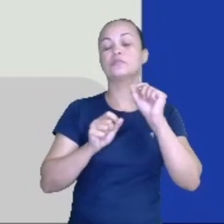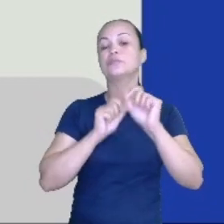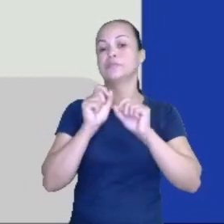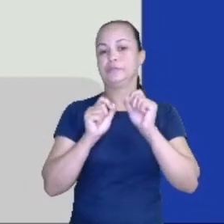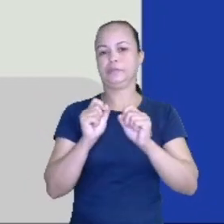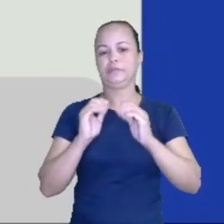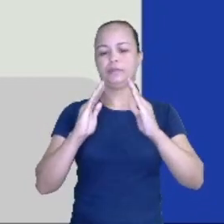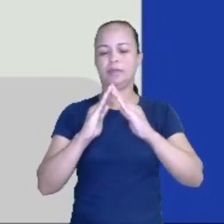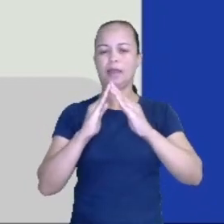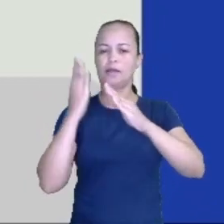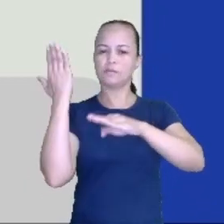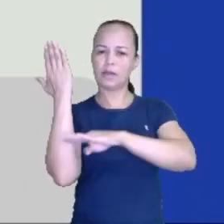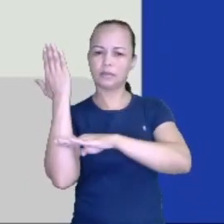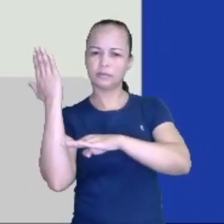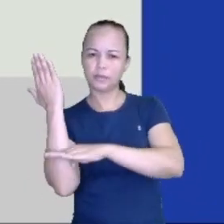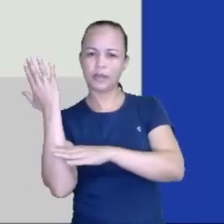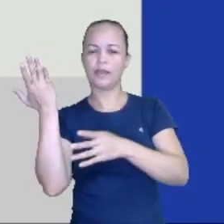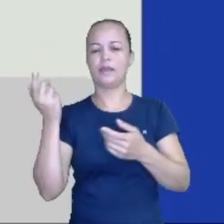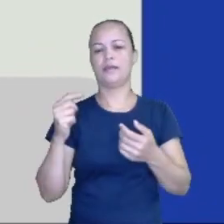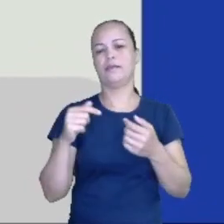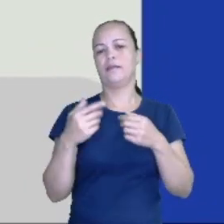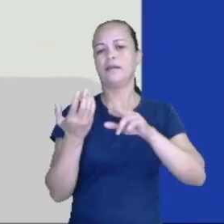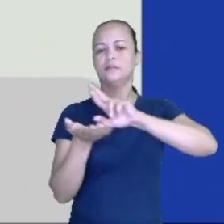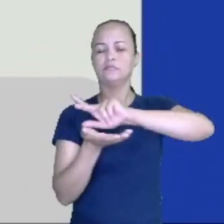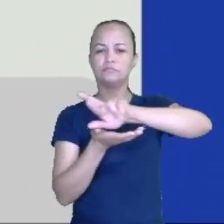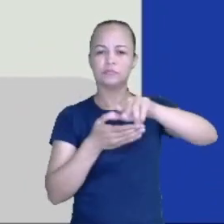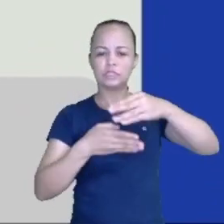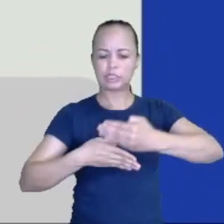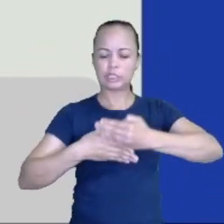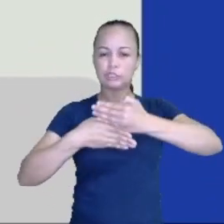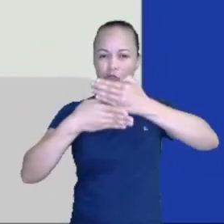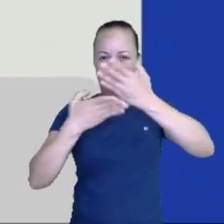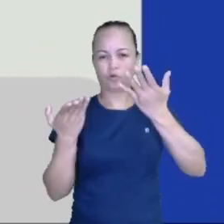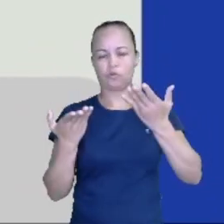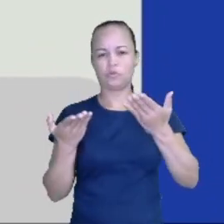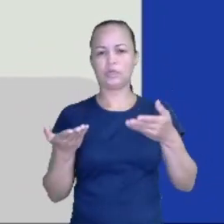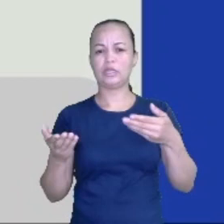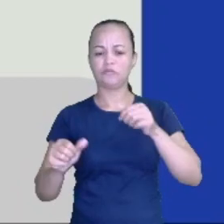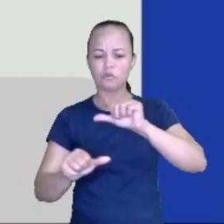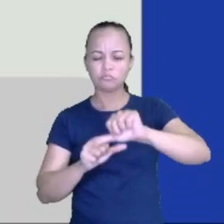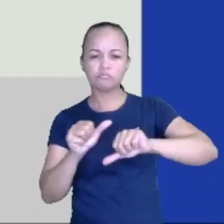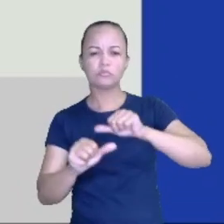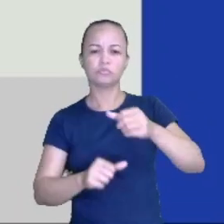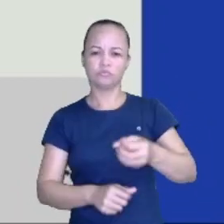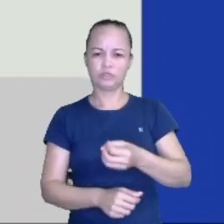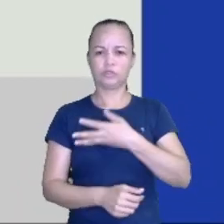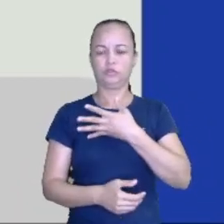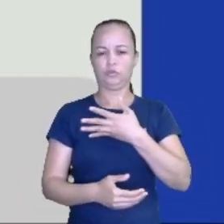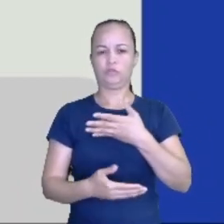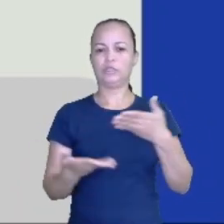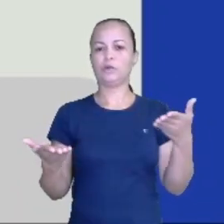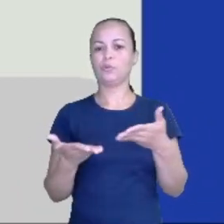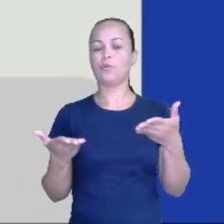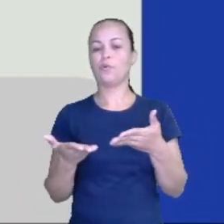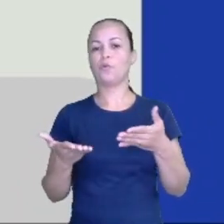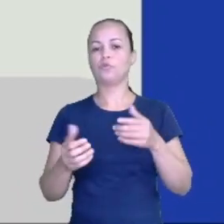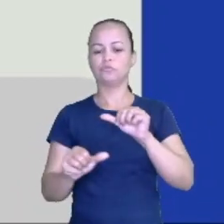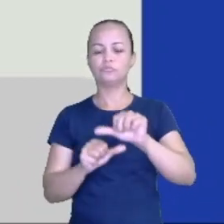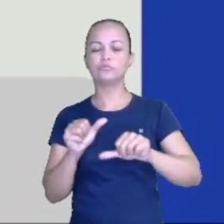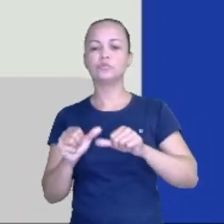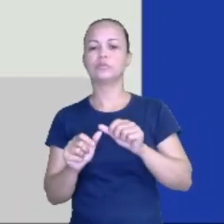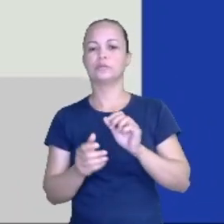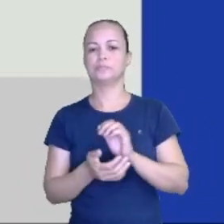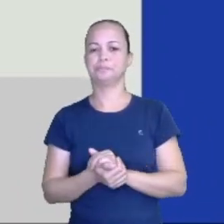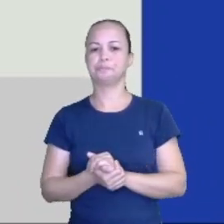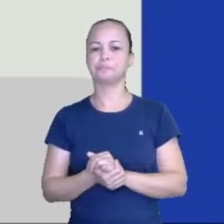se modernizando e chegando até os modelos de casa que a gente tem hoje, tá certo?